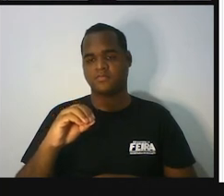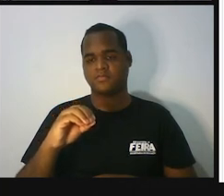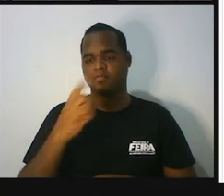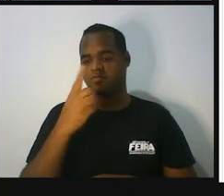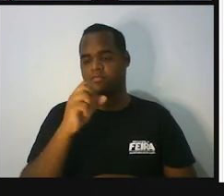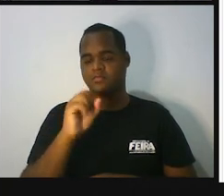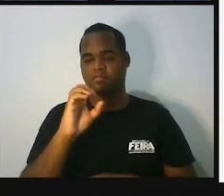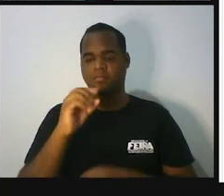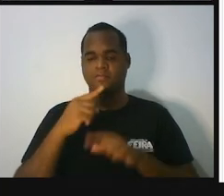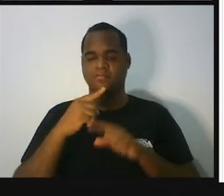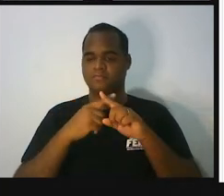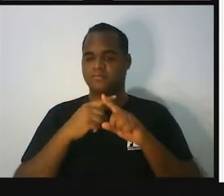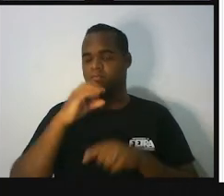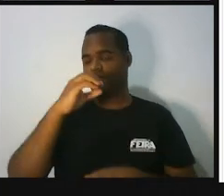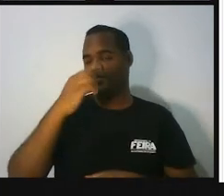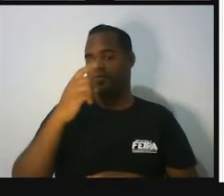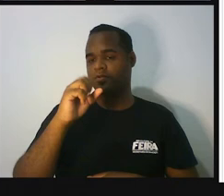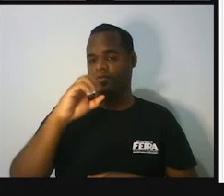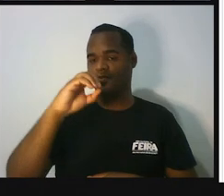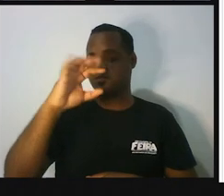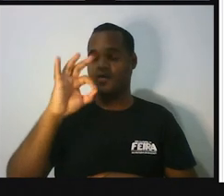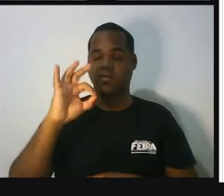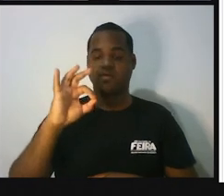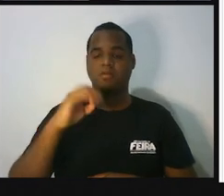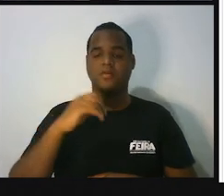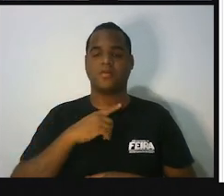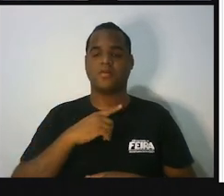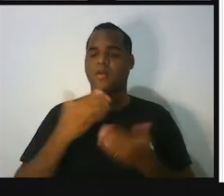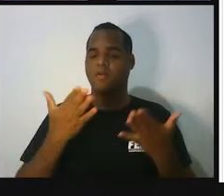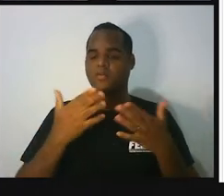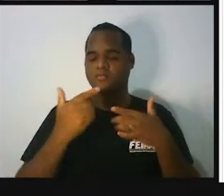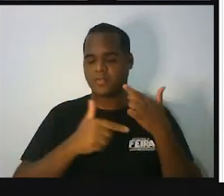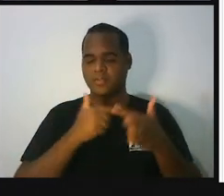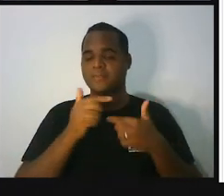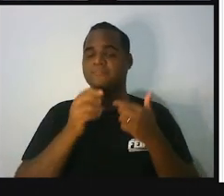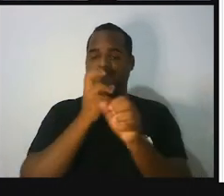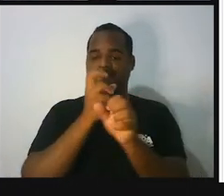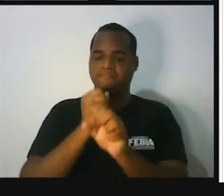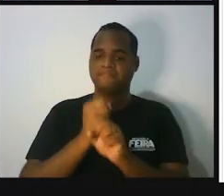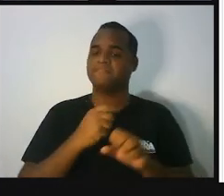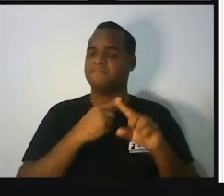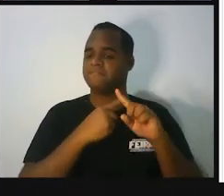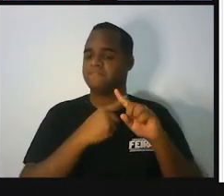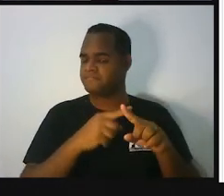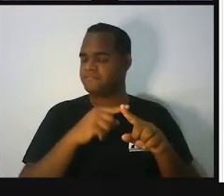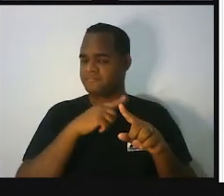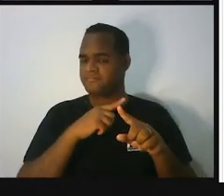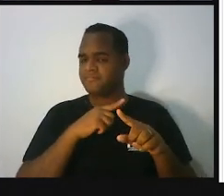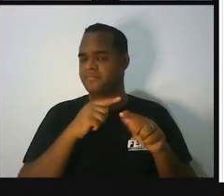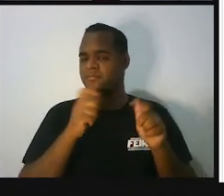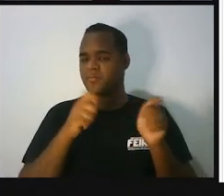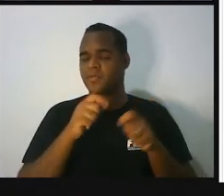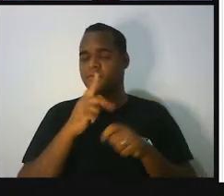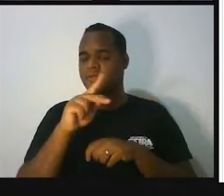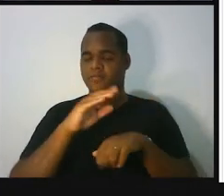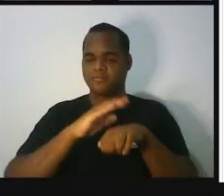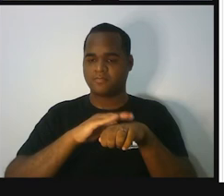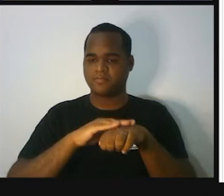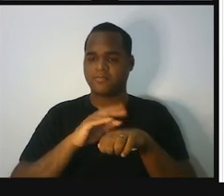E agora a gente tem o trabalho de fazer essa conta, né? Essa multiplicação, que você pode fazer